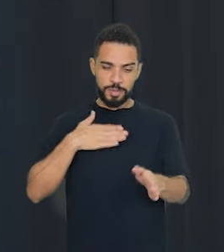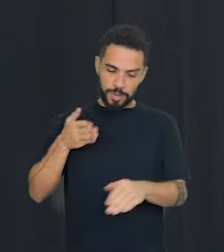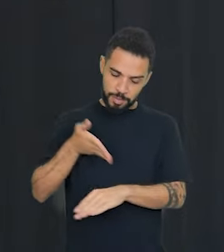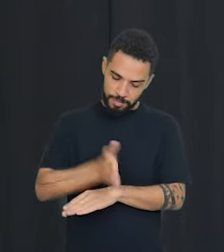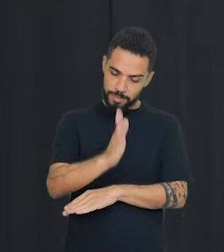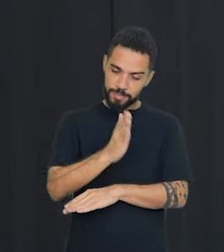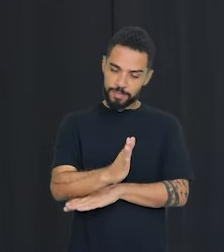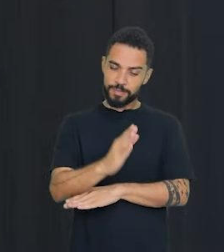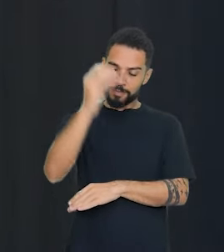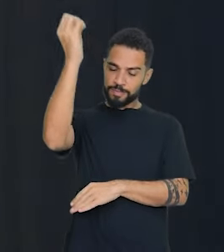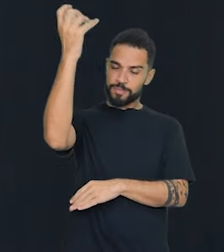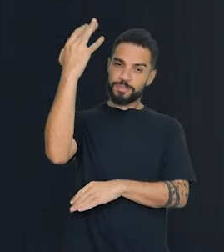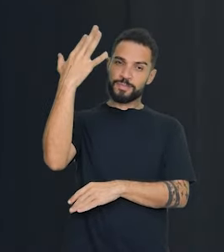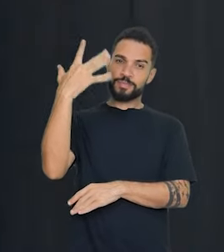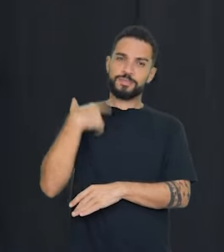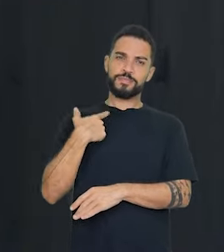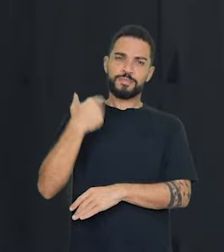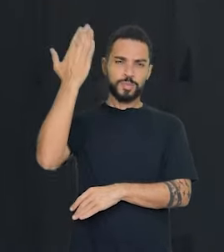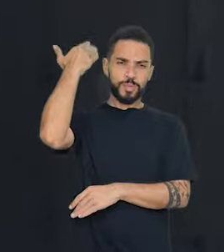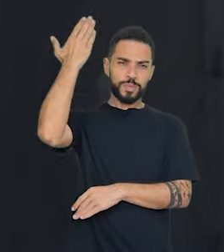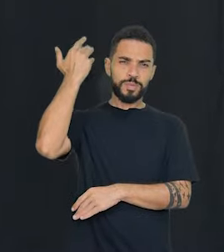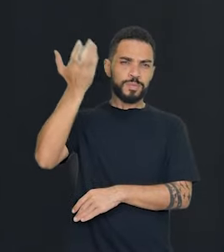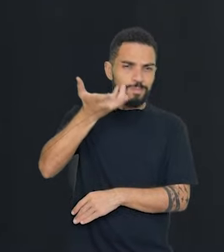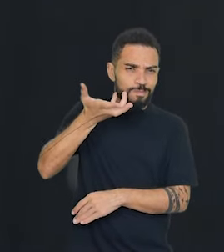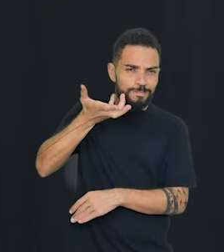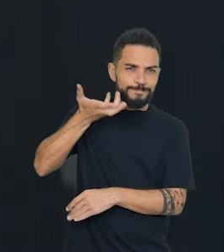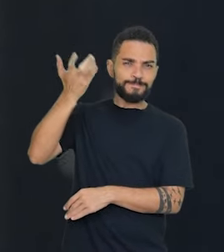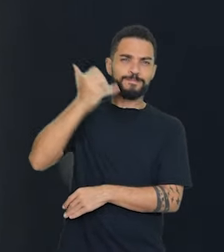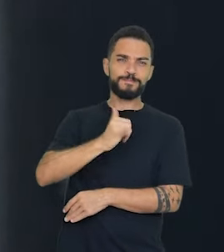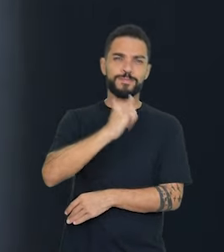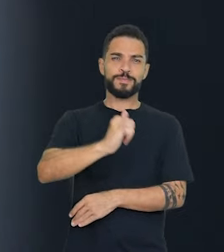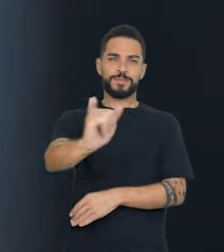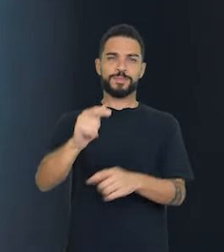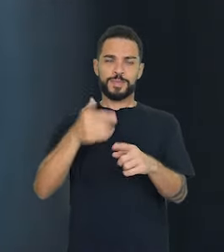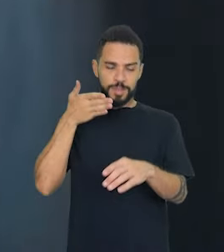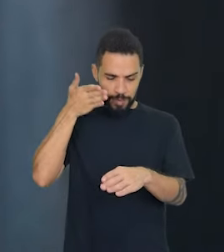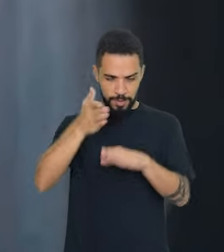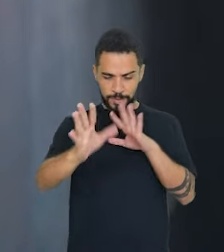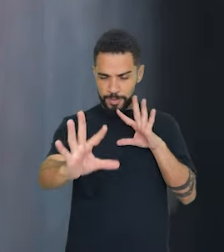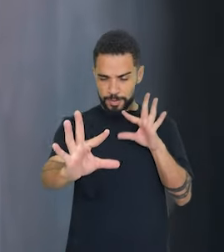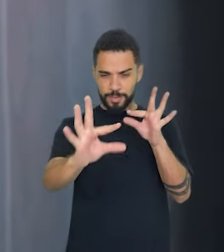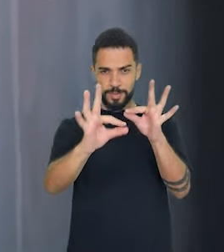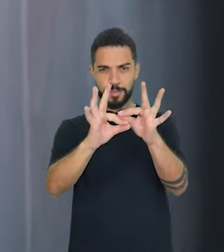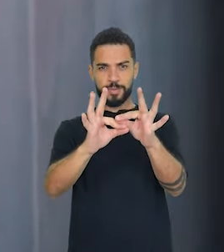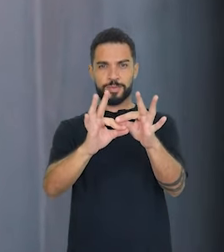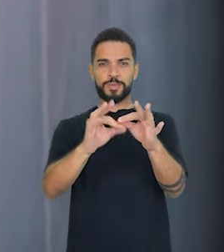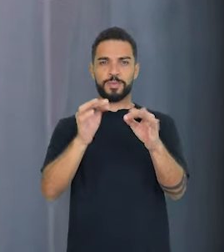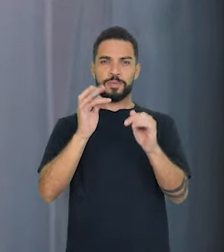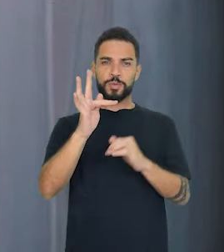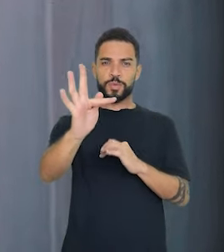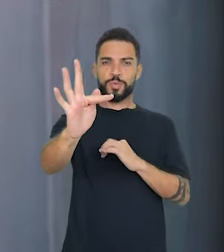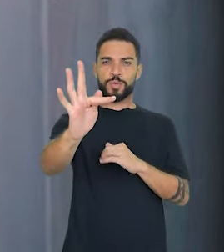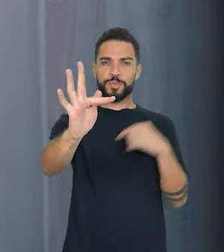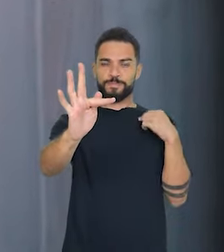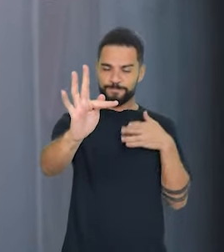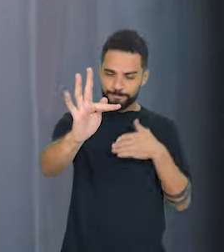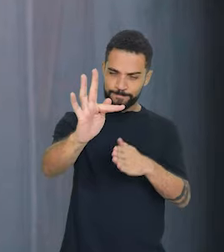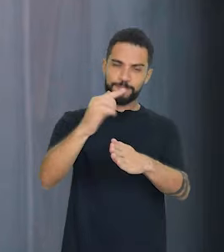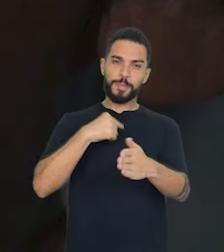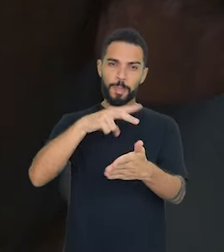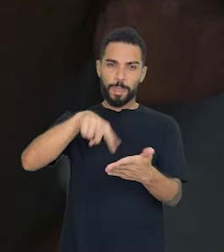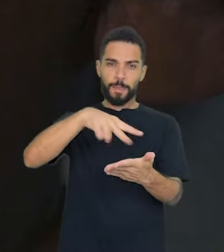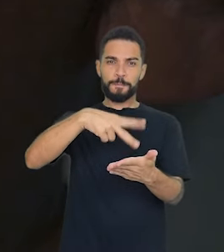divino. Sou eco dos ancestrais, sou ponte e caminho, sou na dança